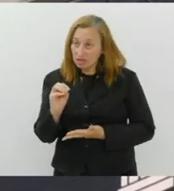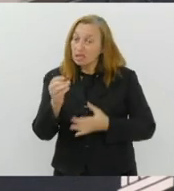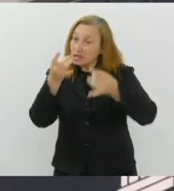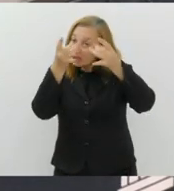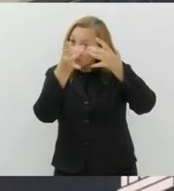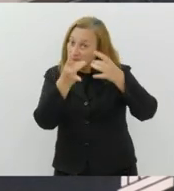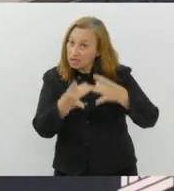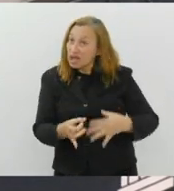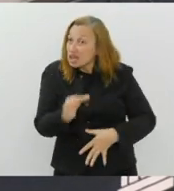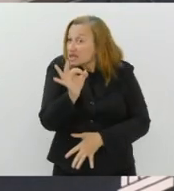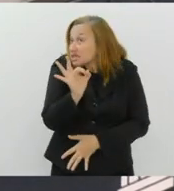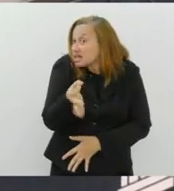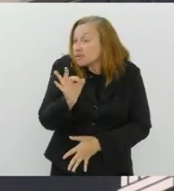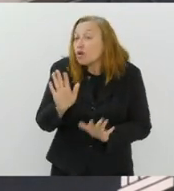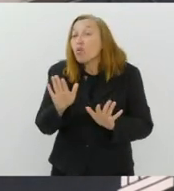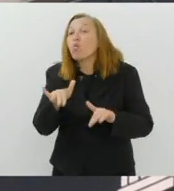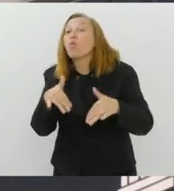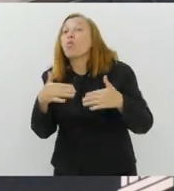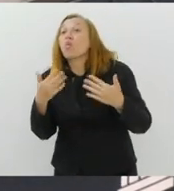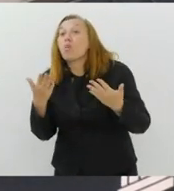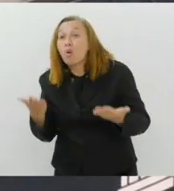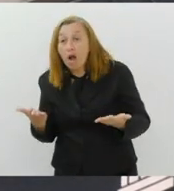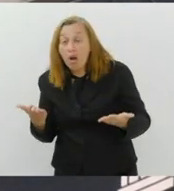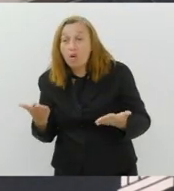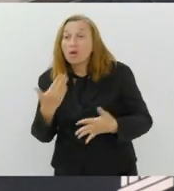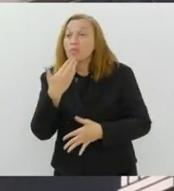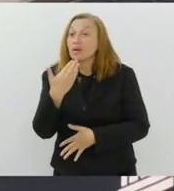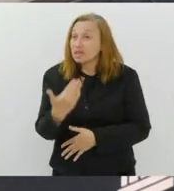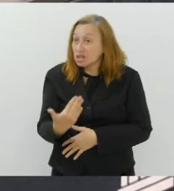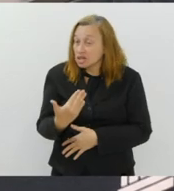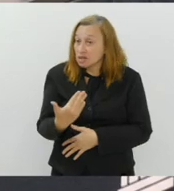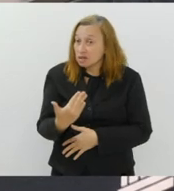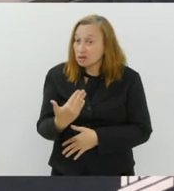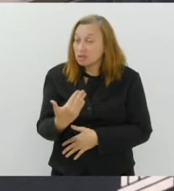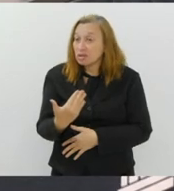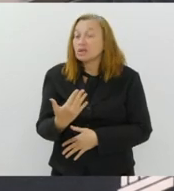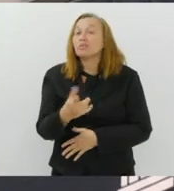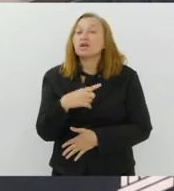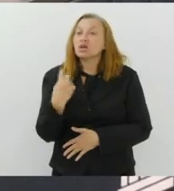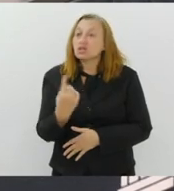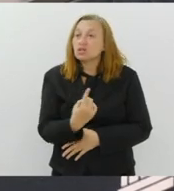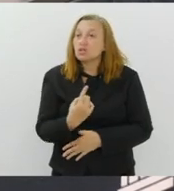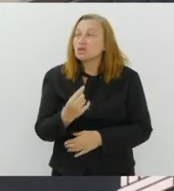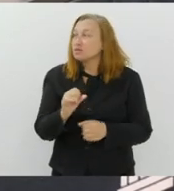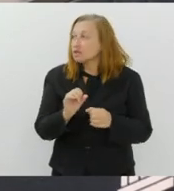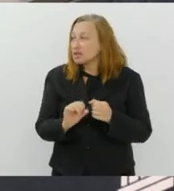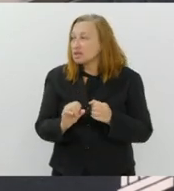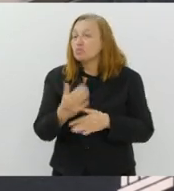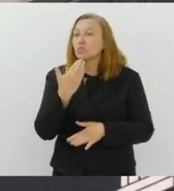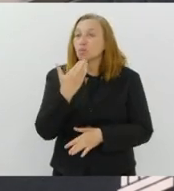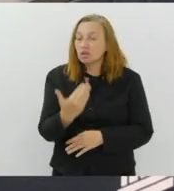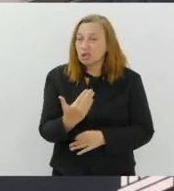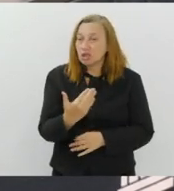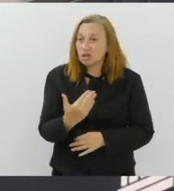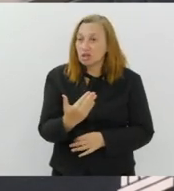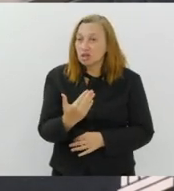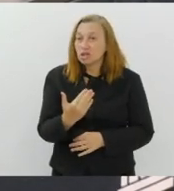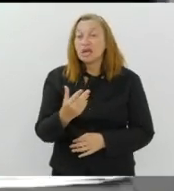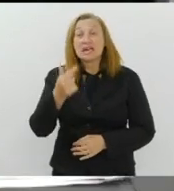descreva efetivamente quais são aquelas que ele solicita, para que nós façamos, então, a solicitação.